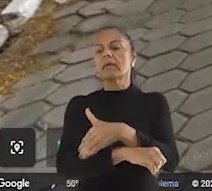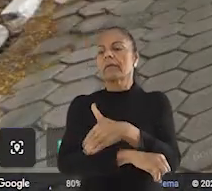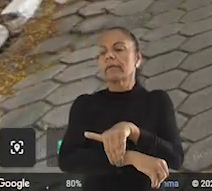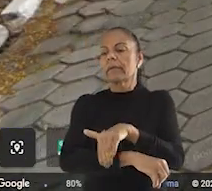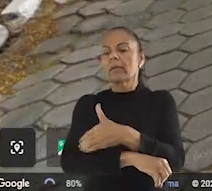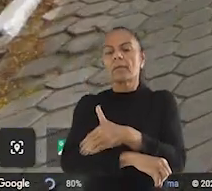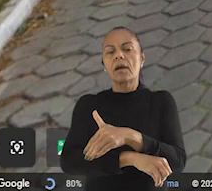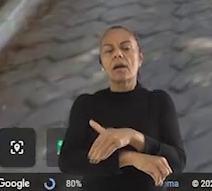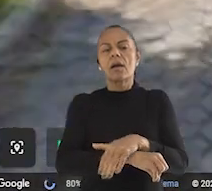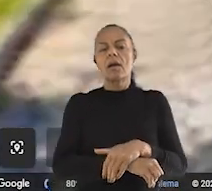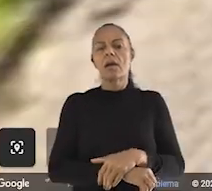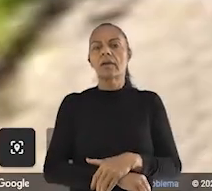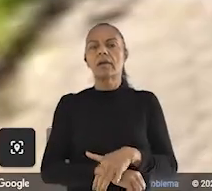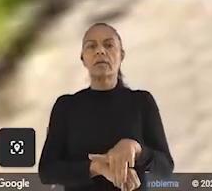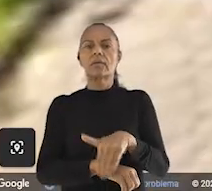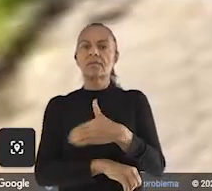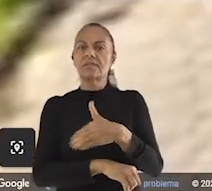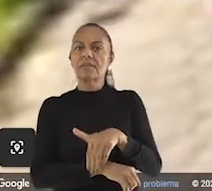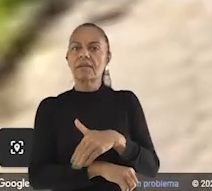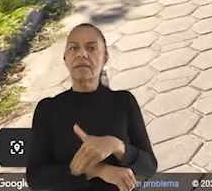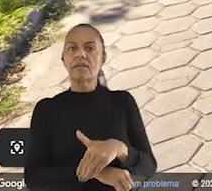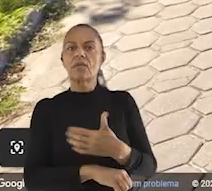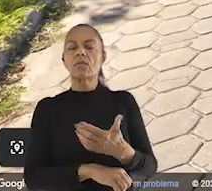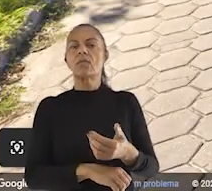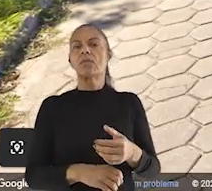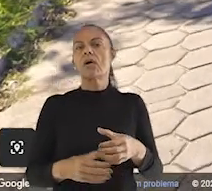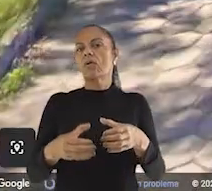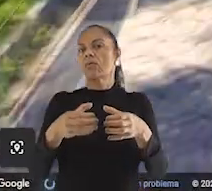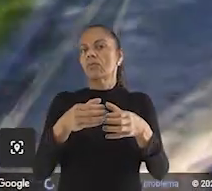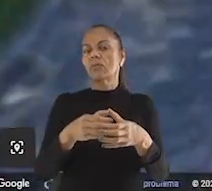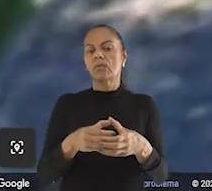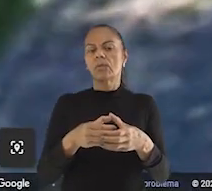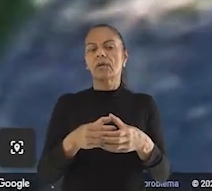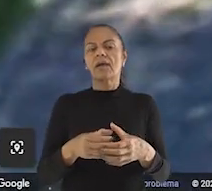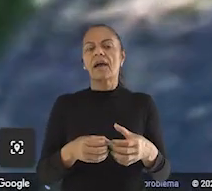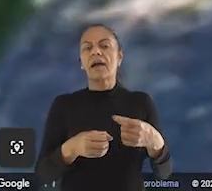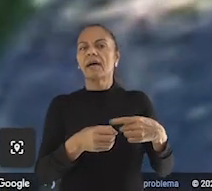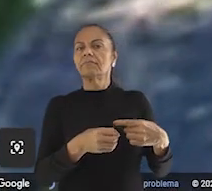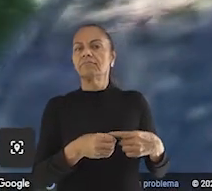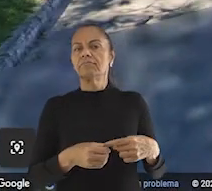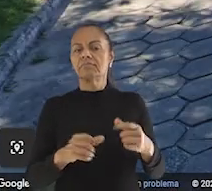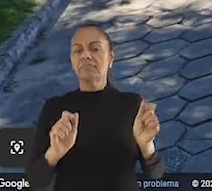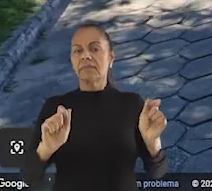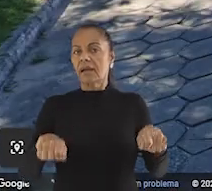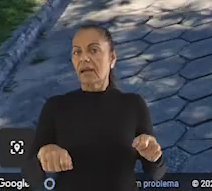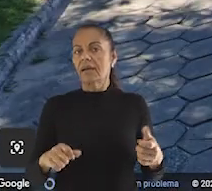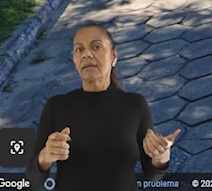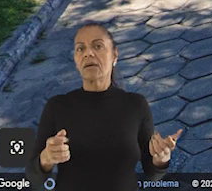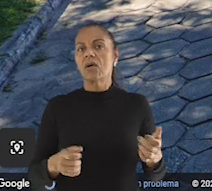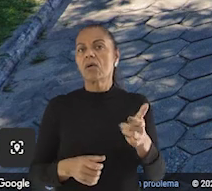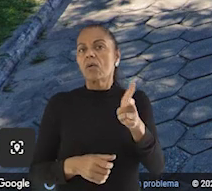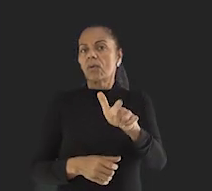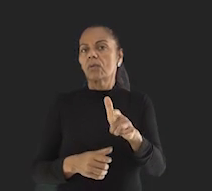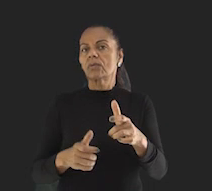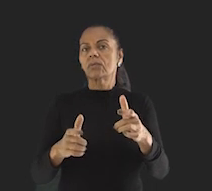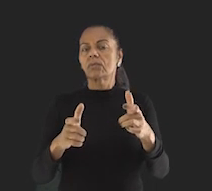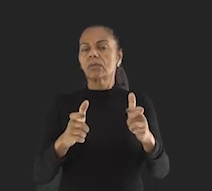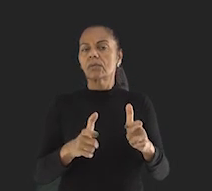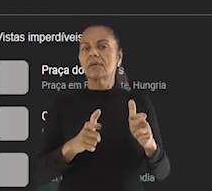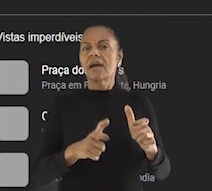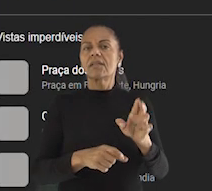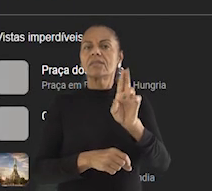quero conhecer as ruas de um outro país. Você joga aqui na lupinha do